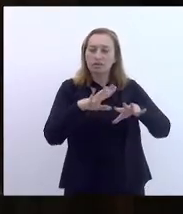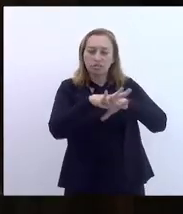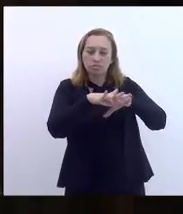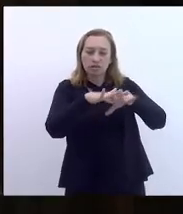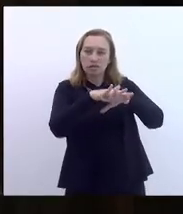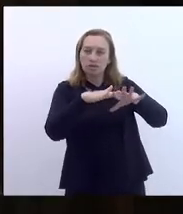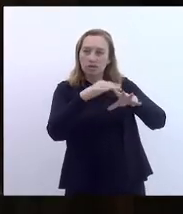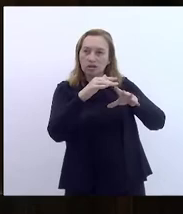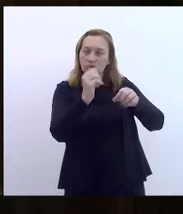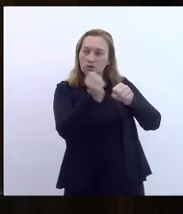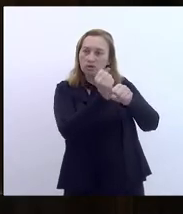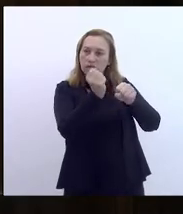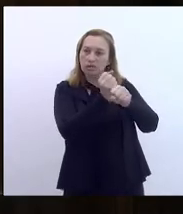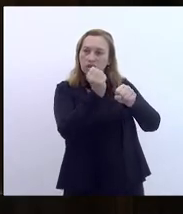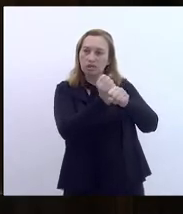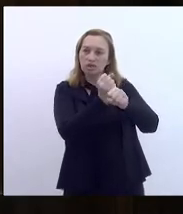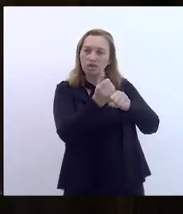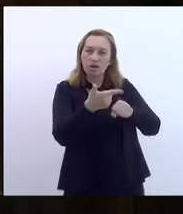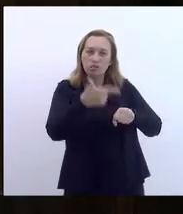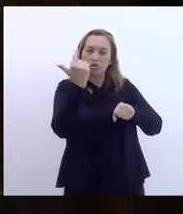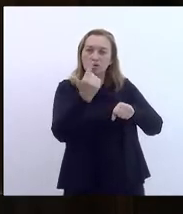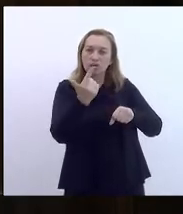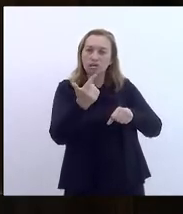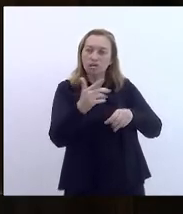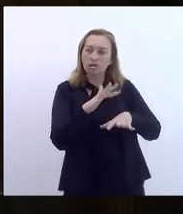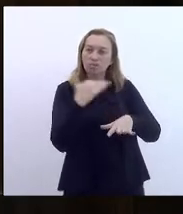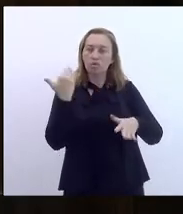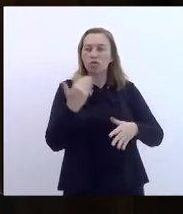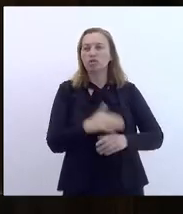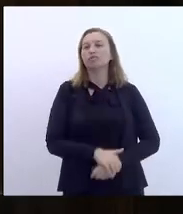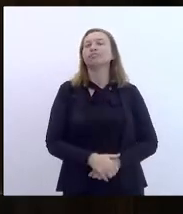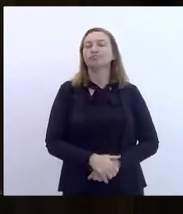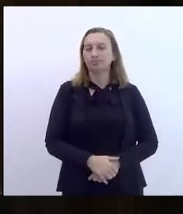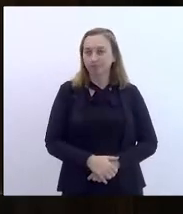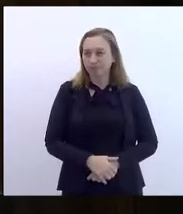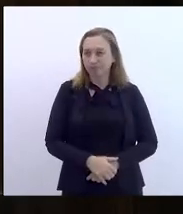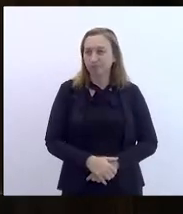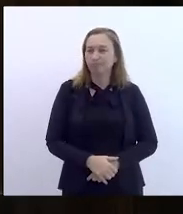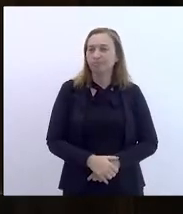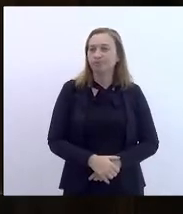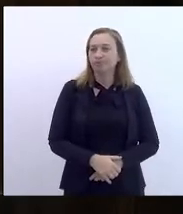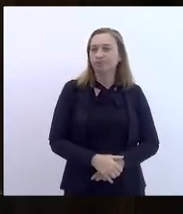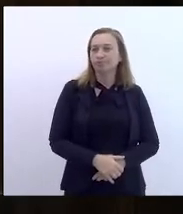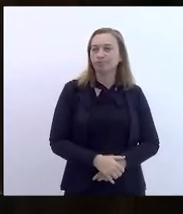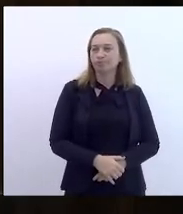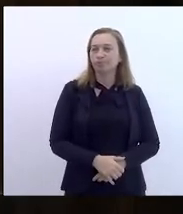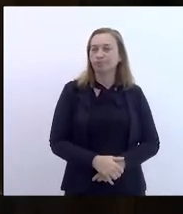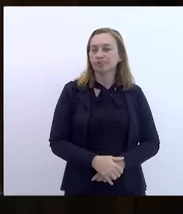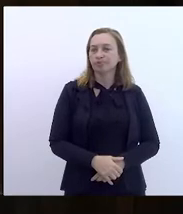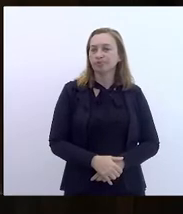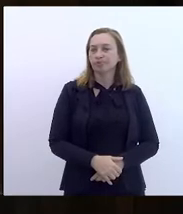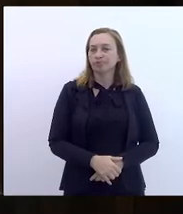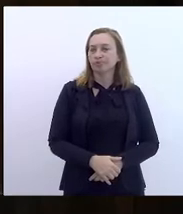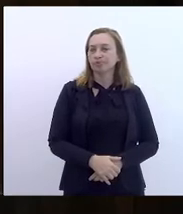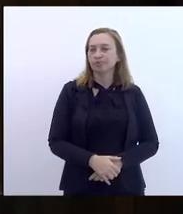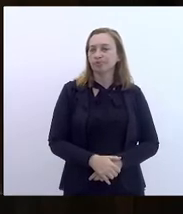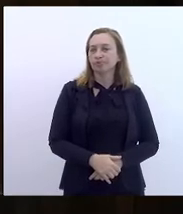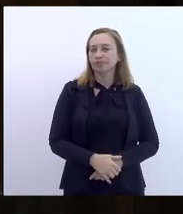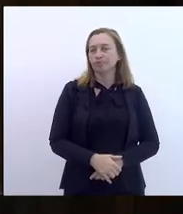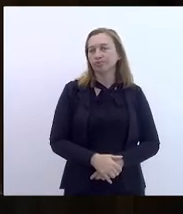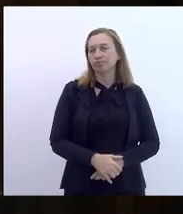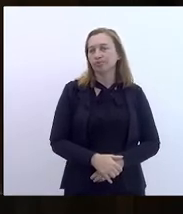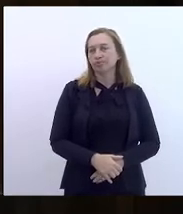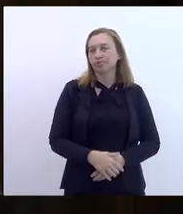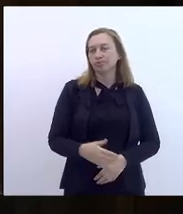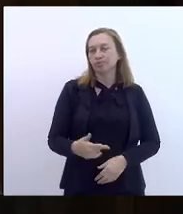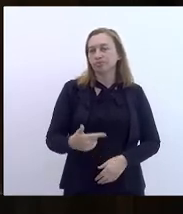policial se ele errar o tiro por isso é ótimo na Vila Kennedy por exemplo e vai acertar a cabeça do carro